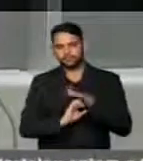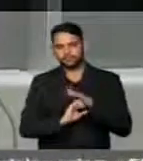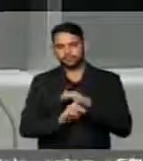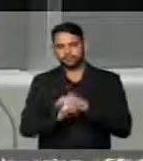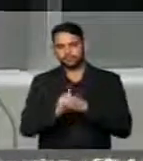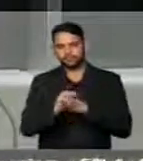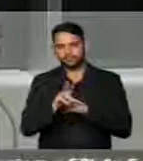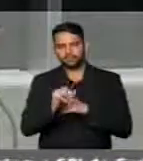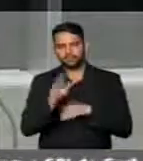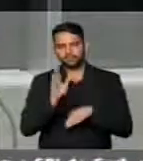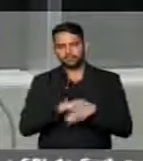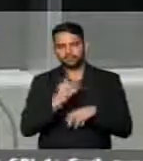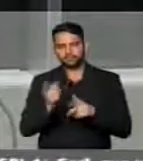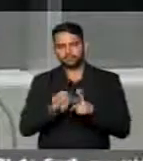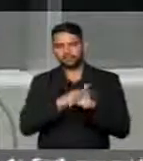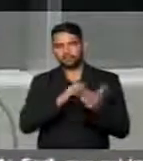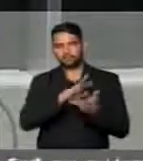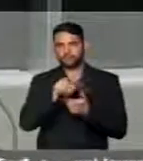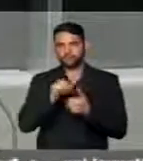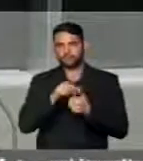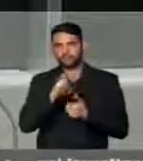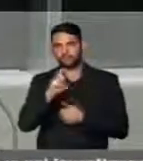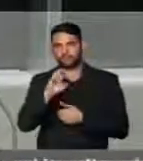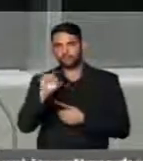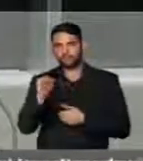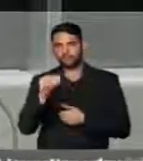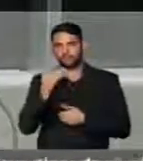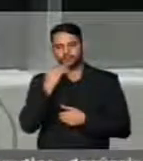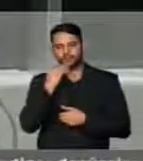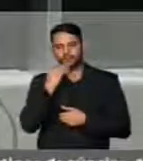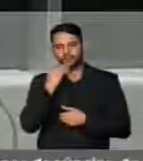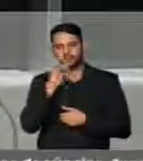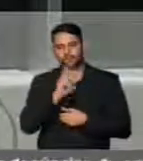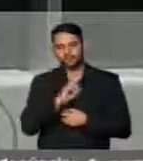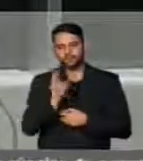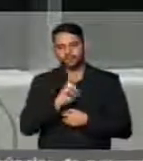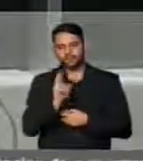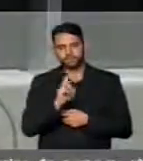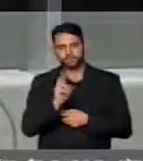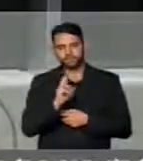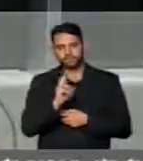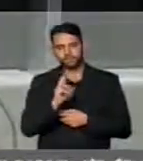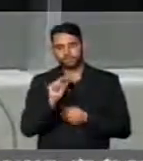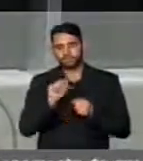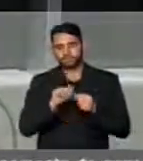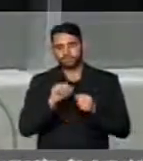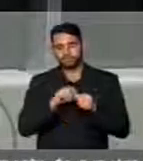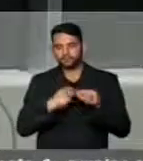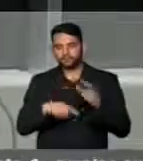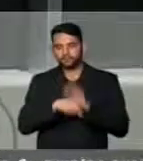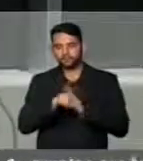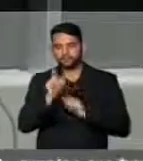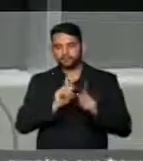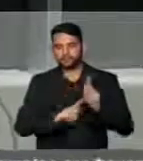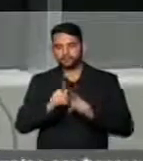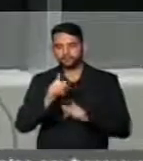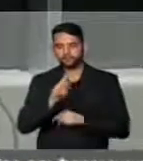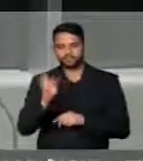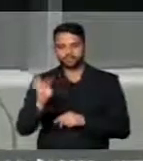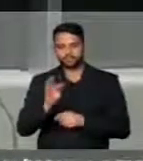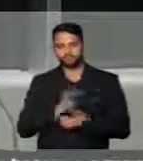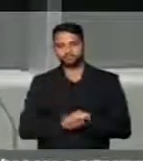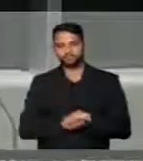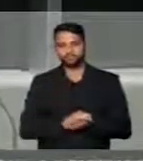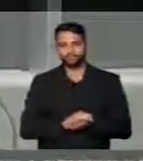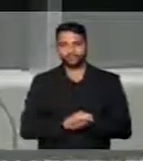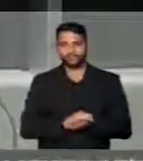petroleira mais endividada do mundo. São 500 milhões de reais feitos pela gestão do PT.